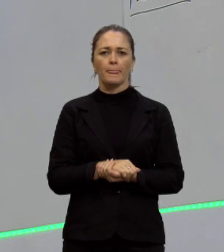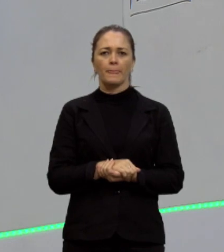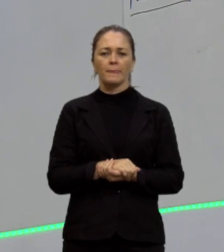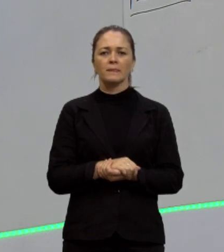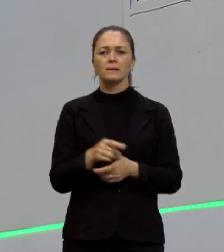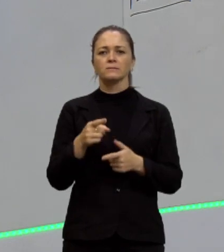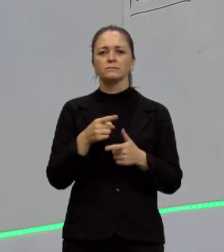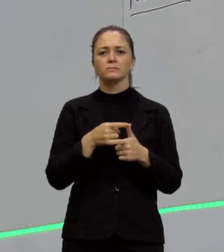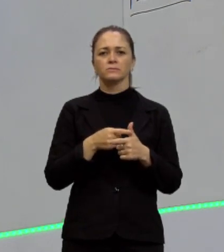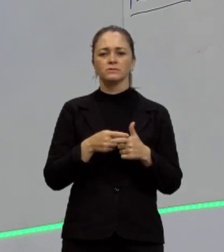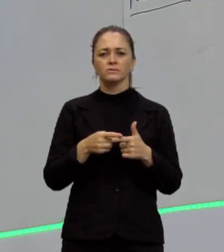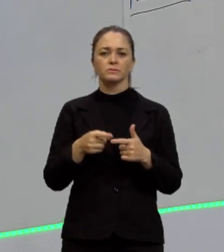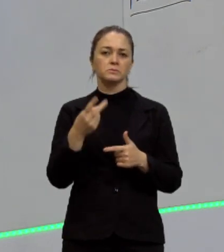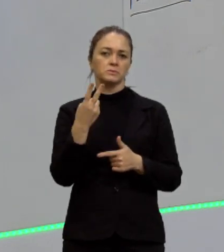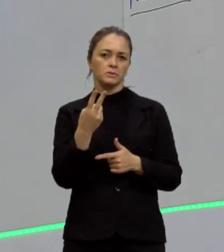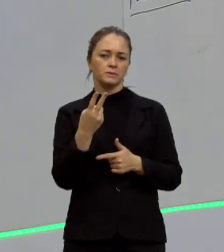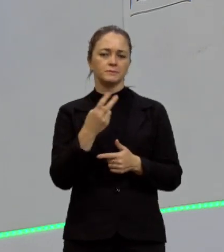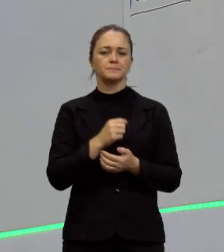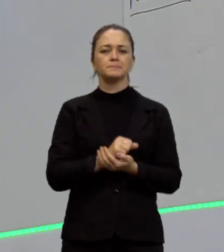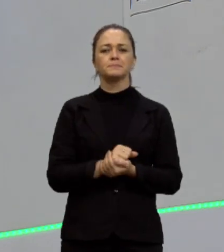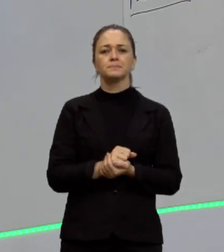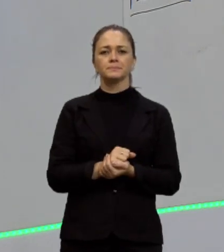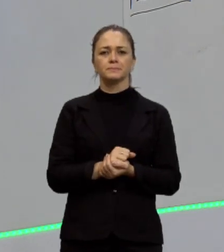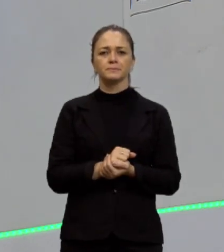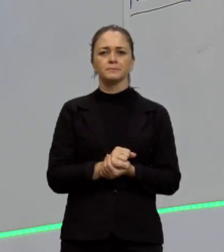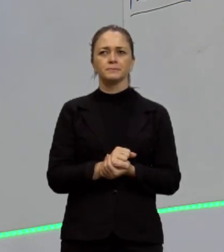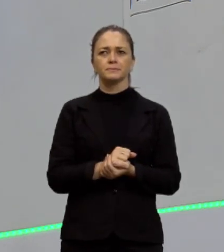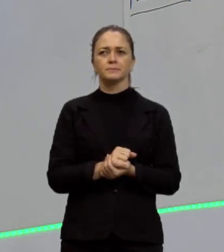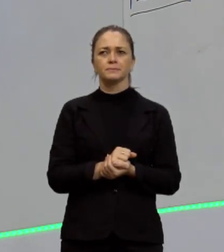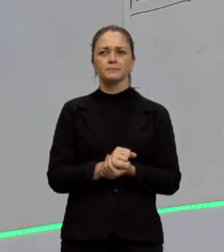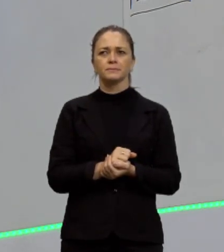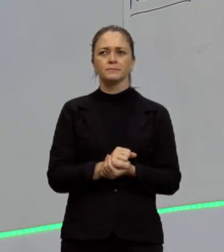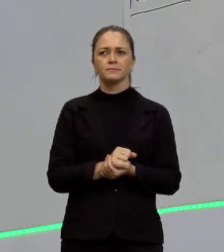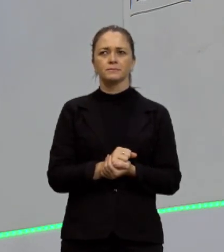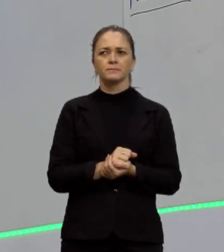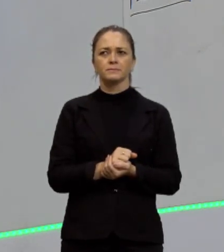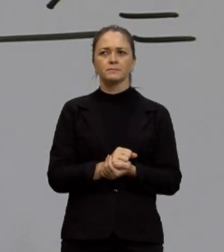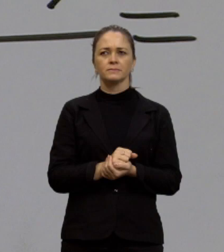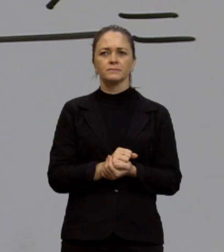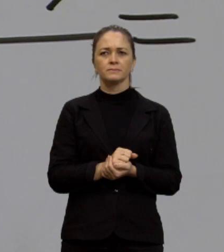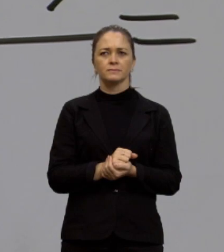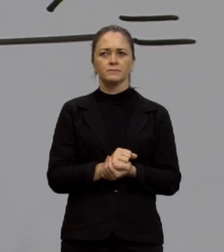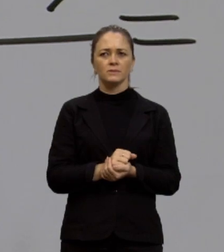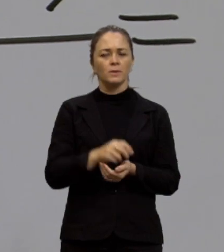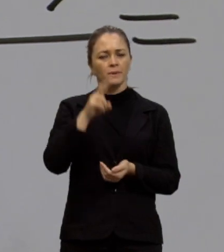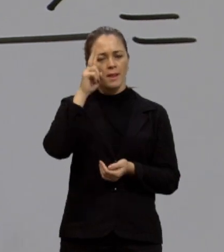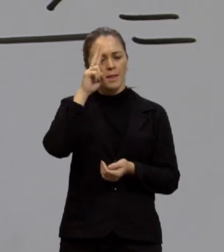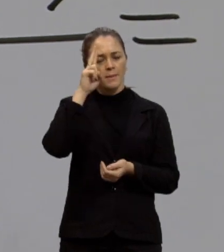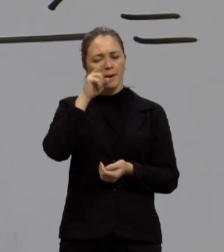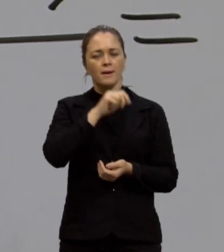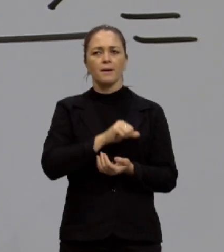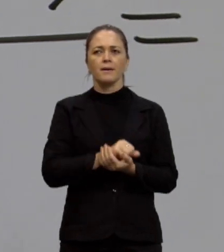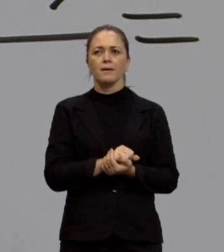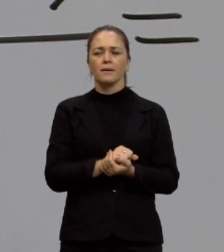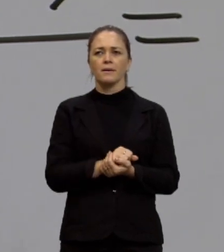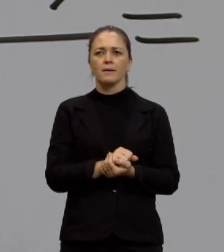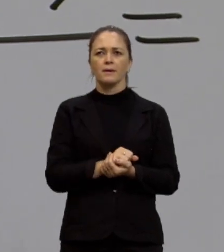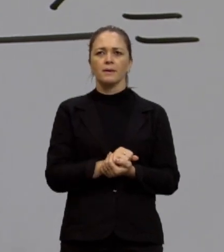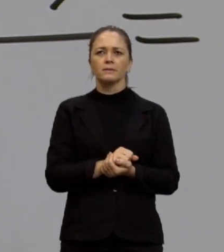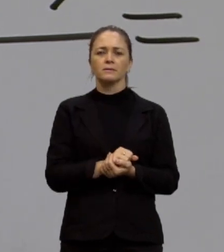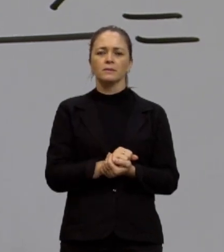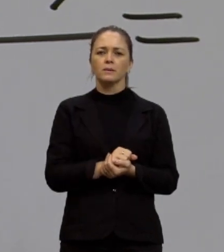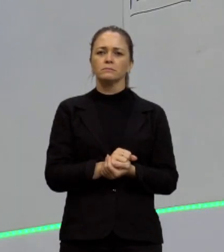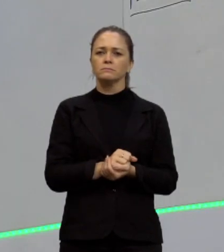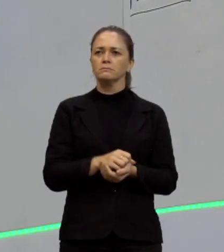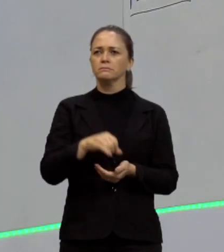Dividido por 2. Ah, então, eu vou parar aqui só para um processo para nós retomarmos. Isto é